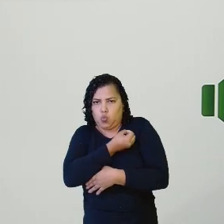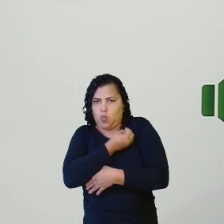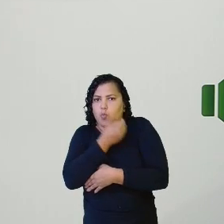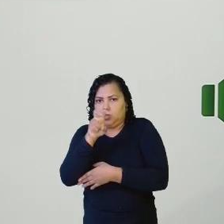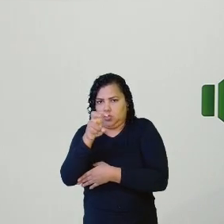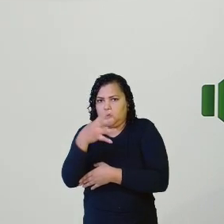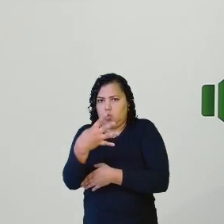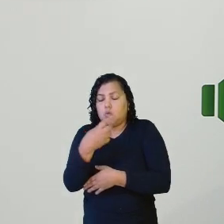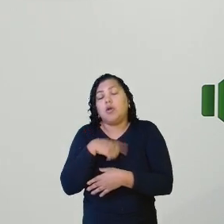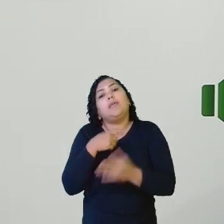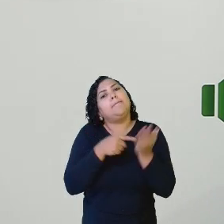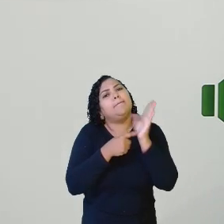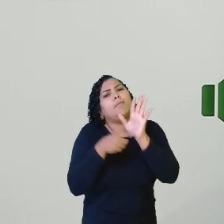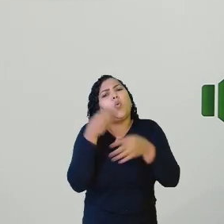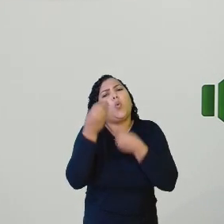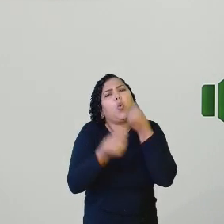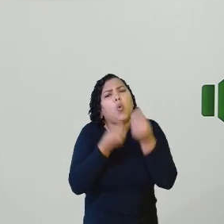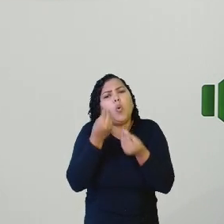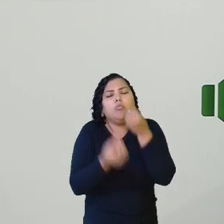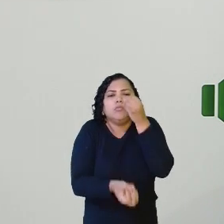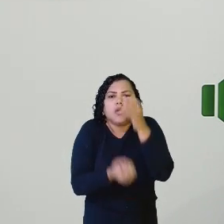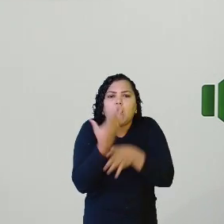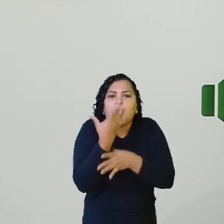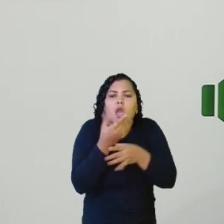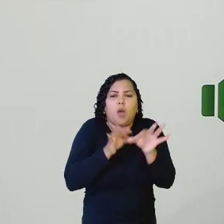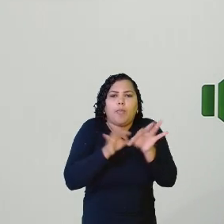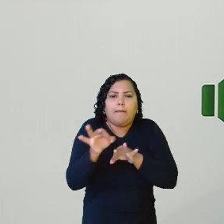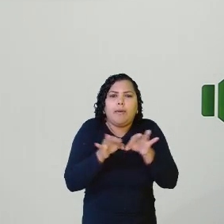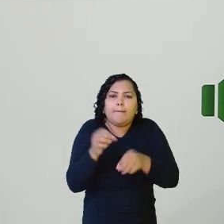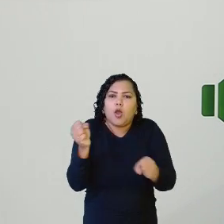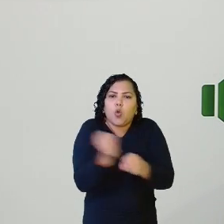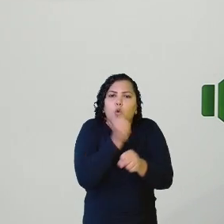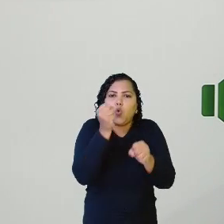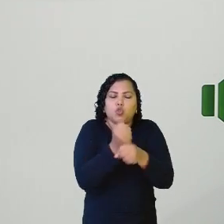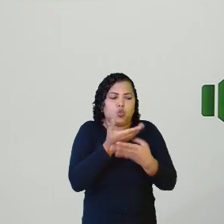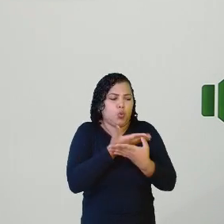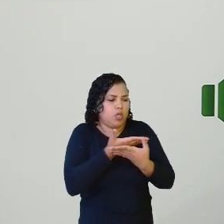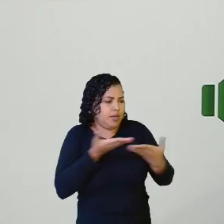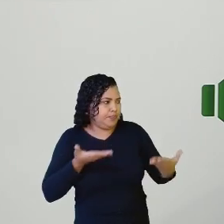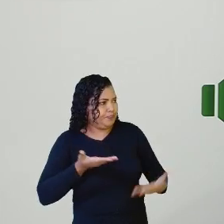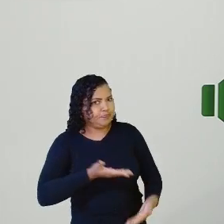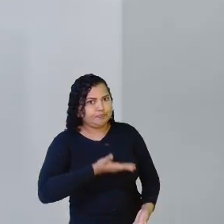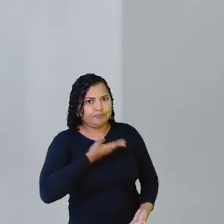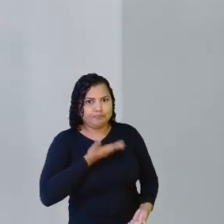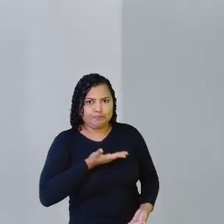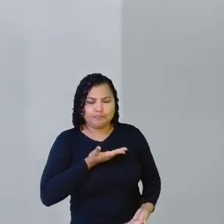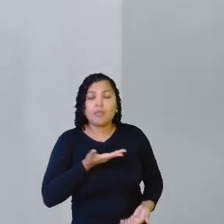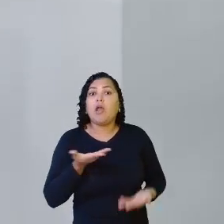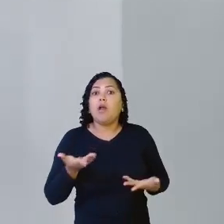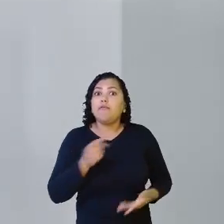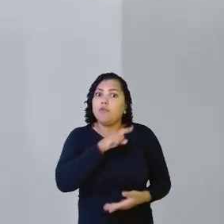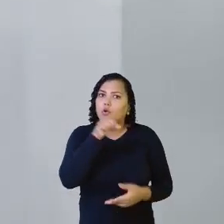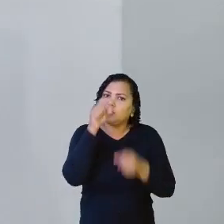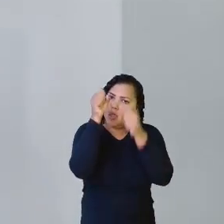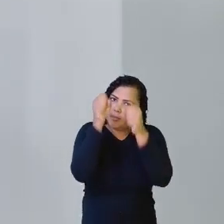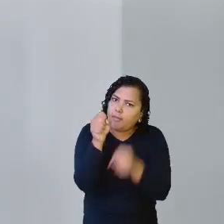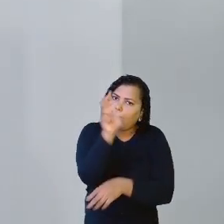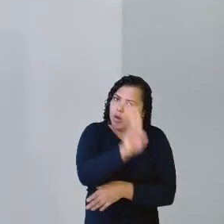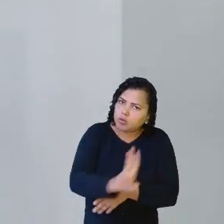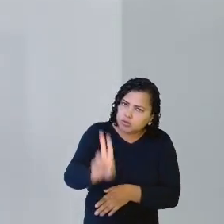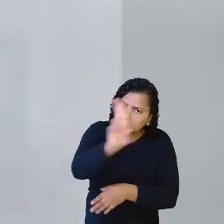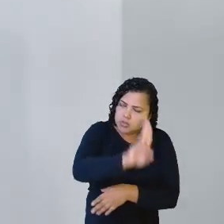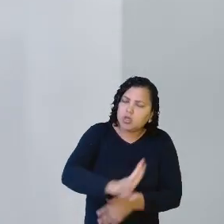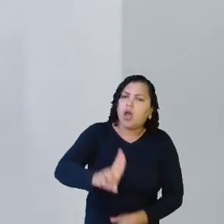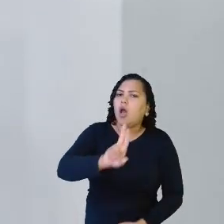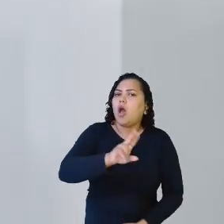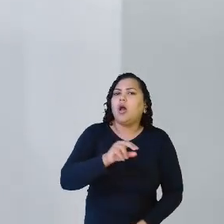de produzir este protótipo, este material. Então, vocês podem utilizar aí na escola, procurar